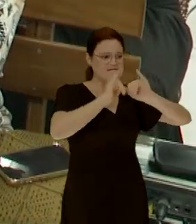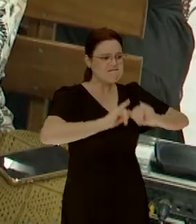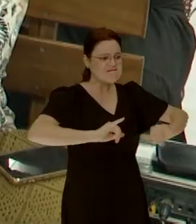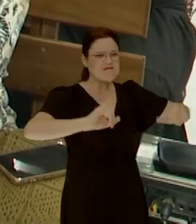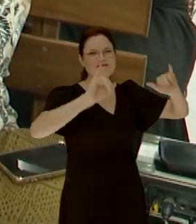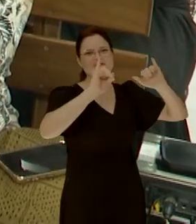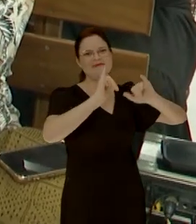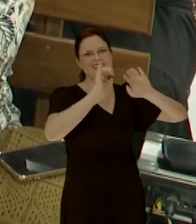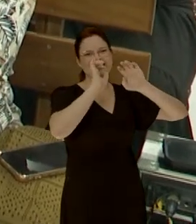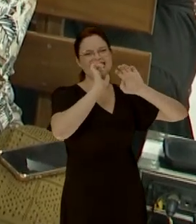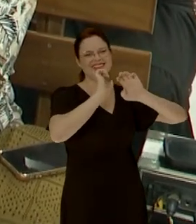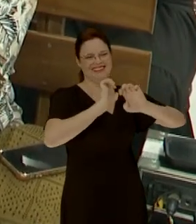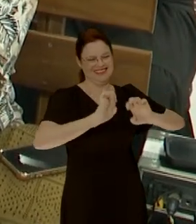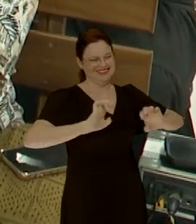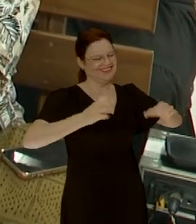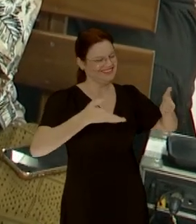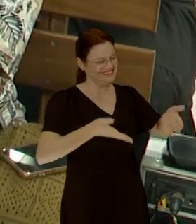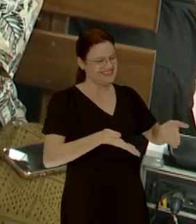anunciando